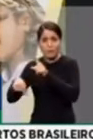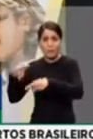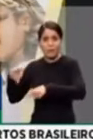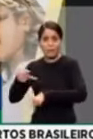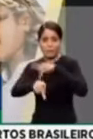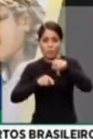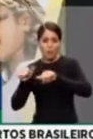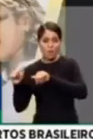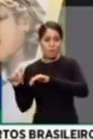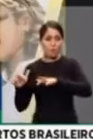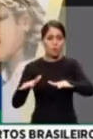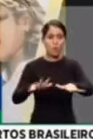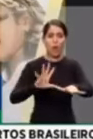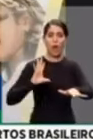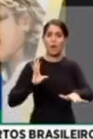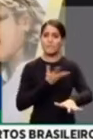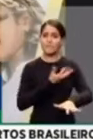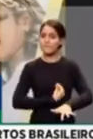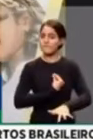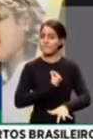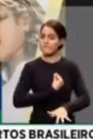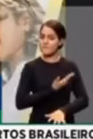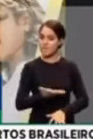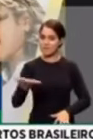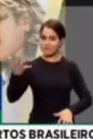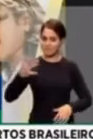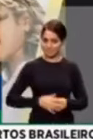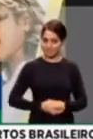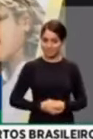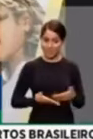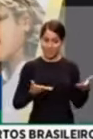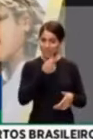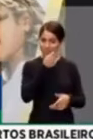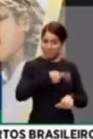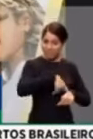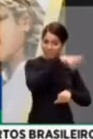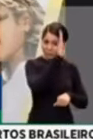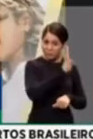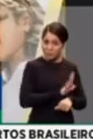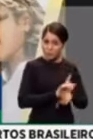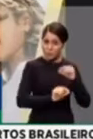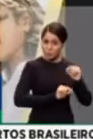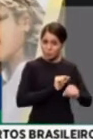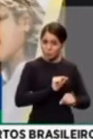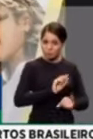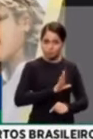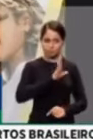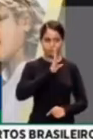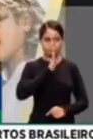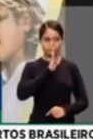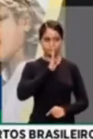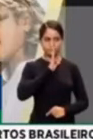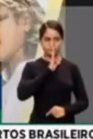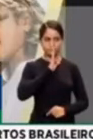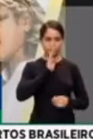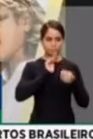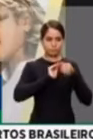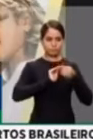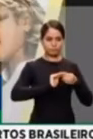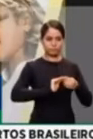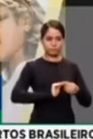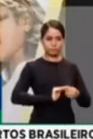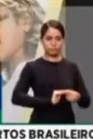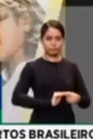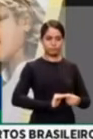para salvar vidas, o governo brasileiro caminha no mesmo silêncio que norteou esses